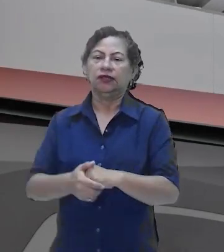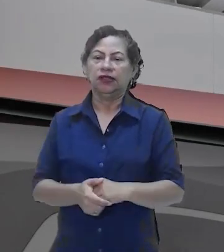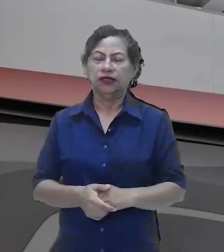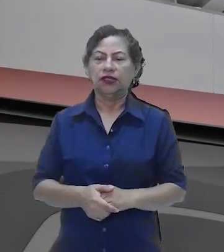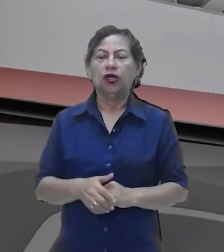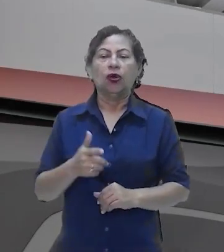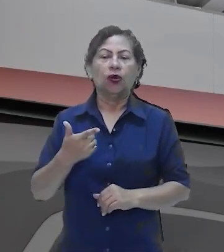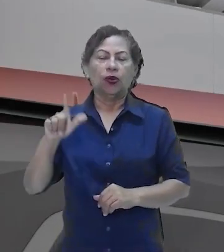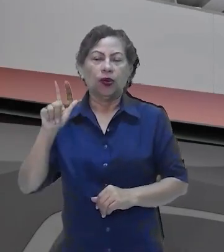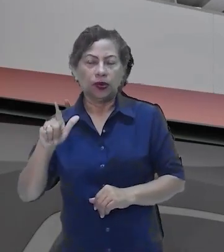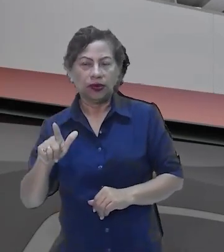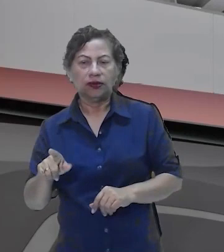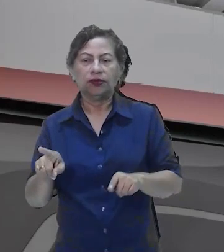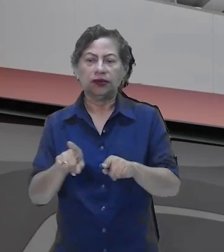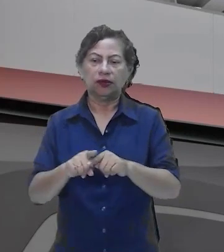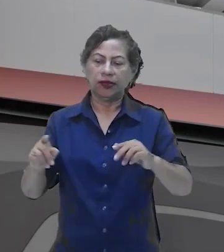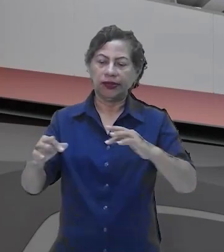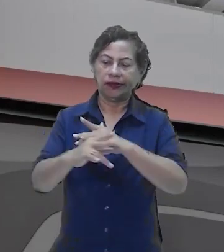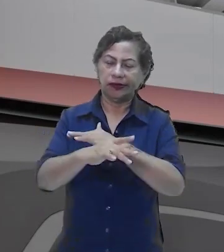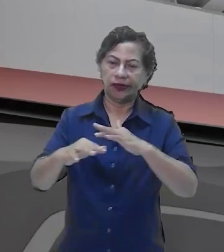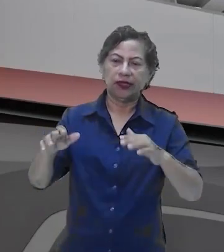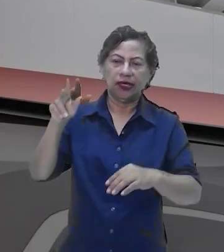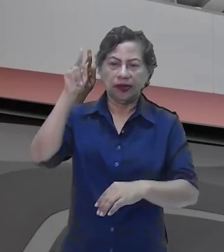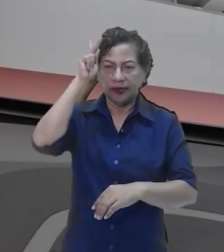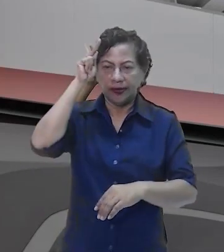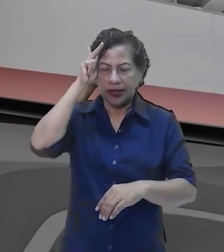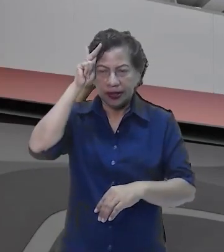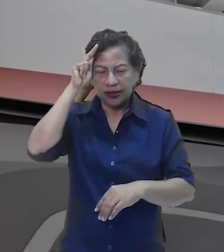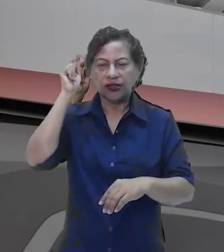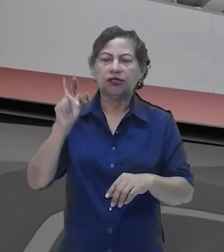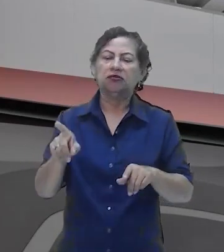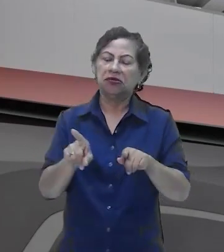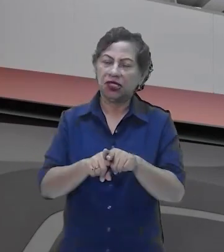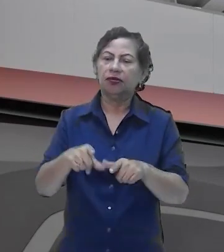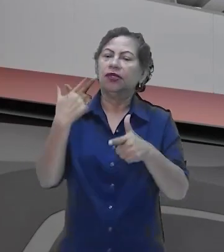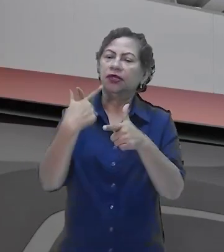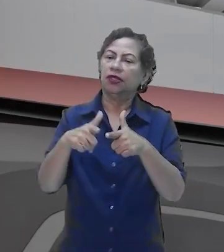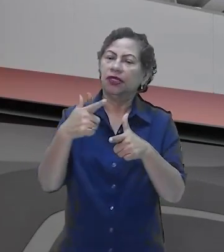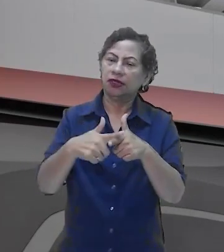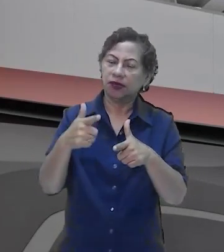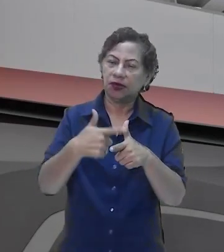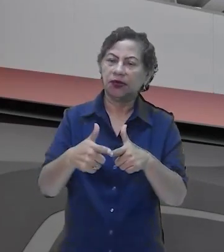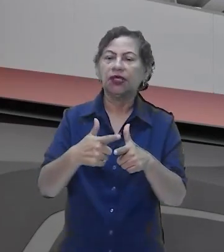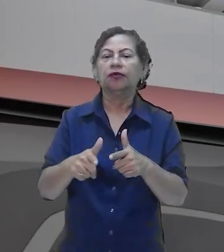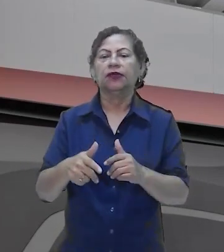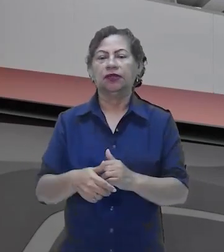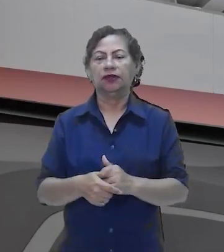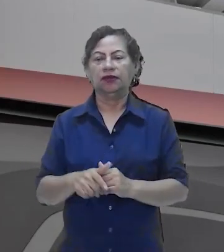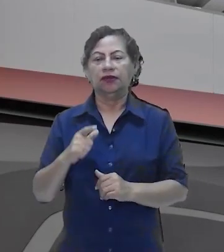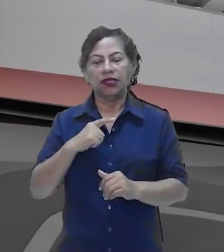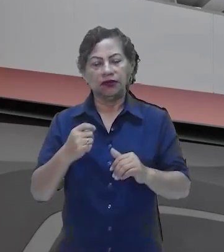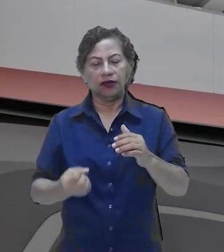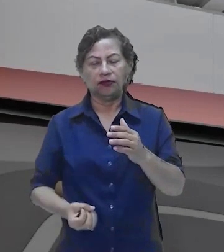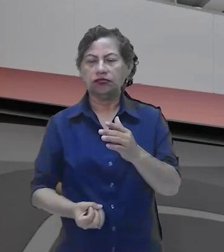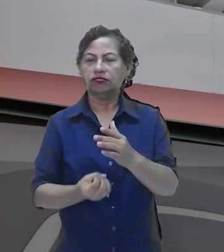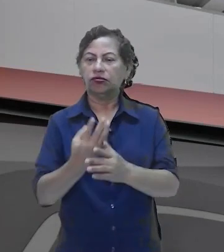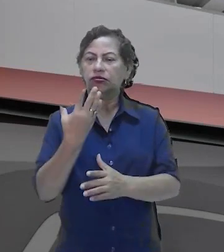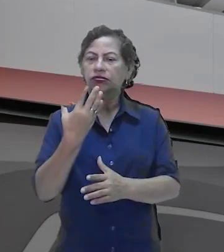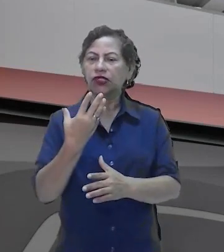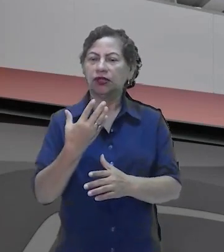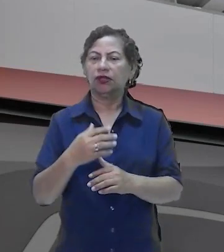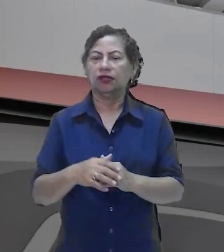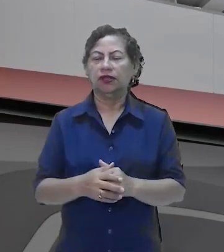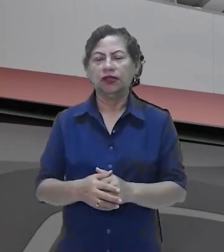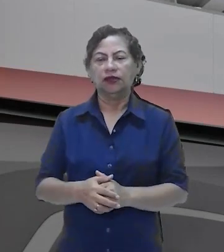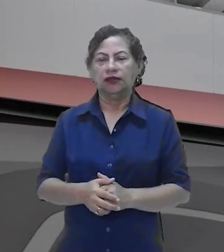Santarém, Parintins, dentre outras. Esses problemas também, eles começam a surgir, eles